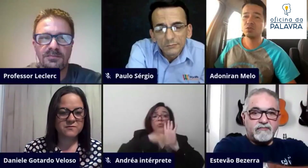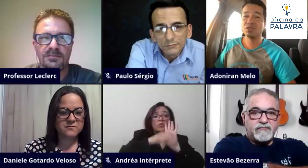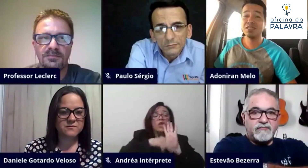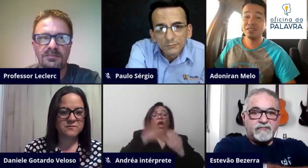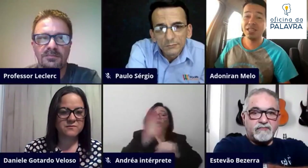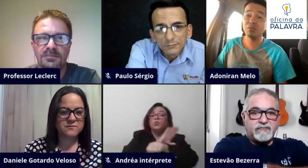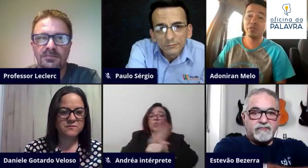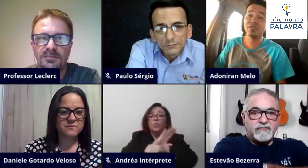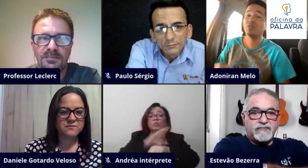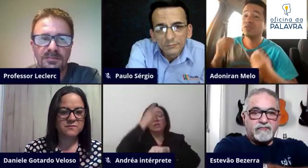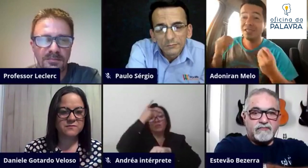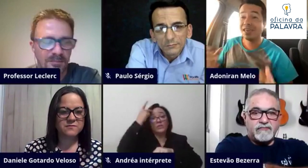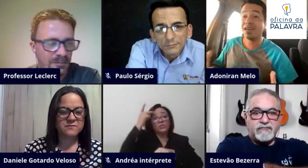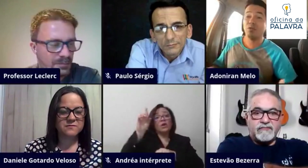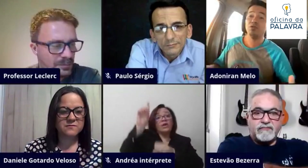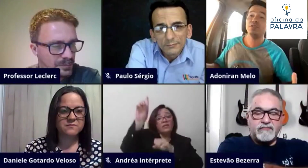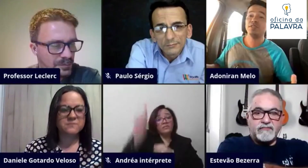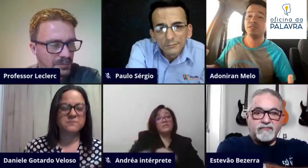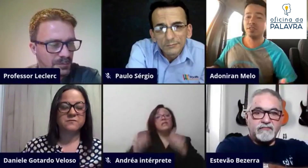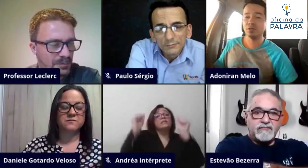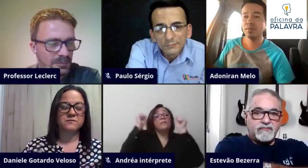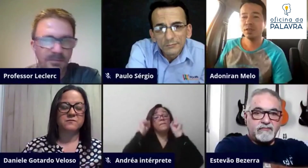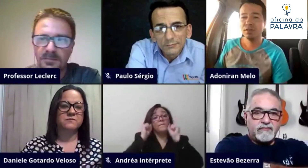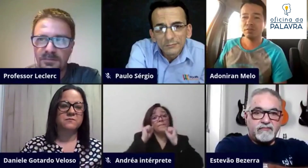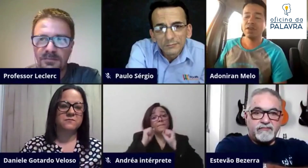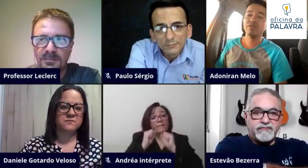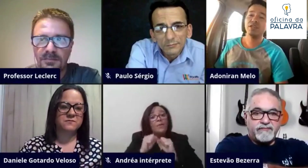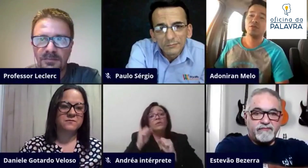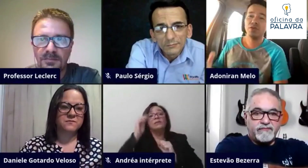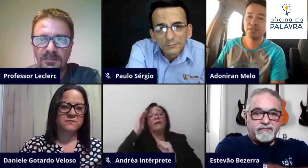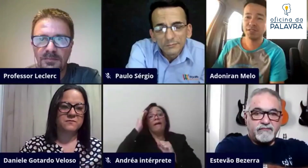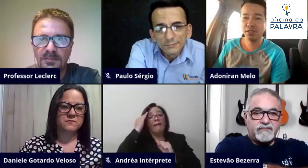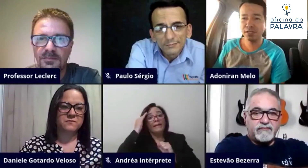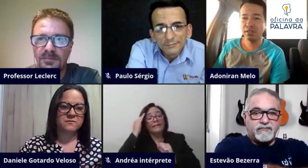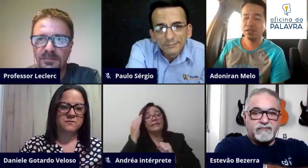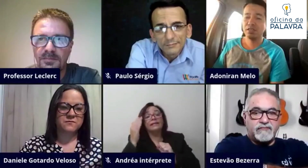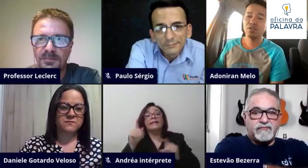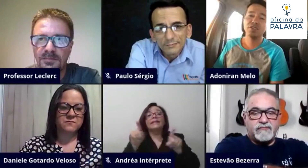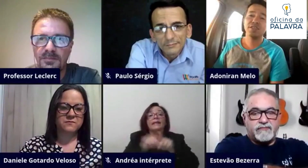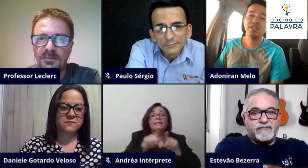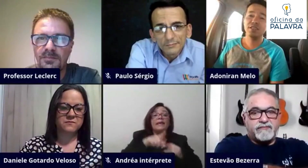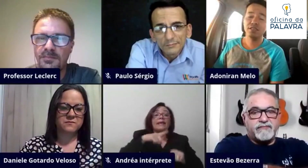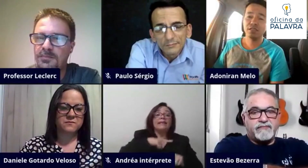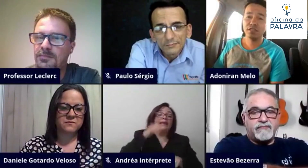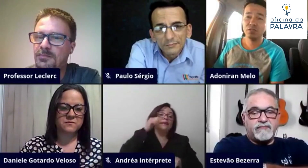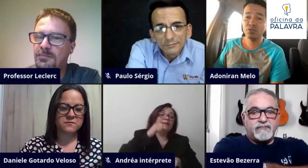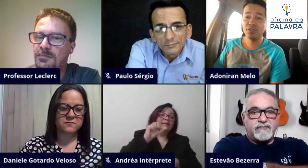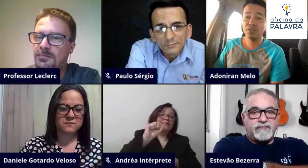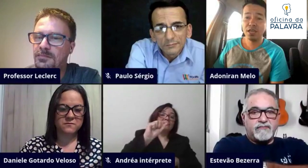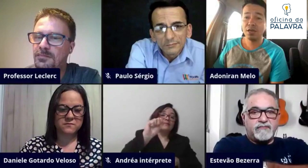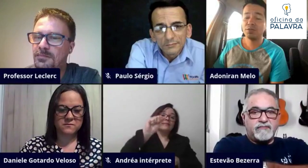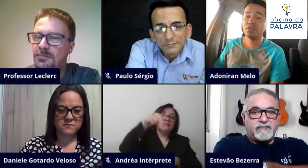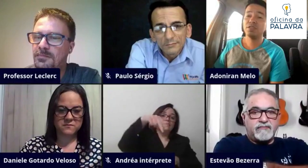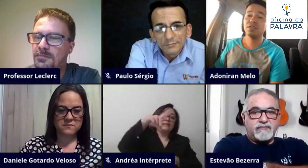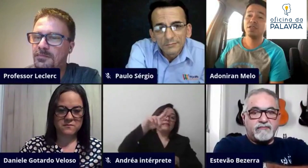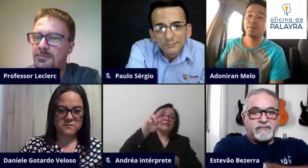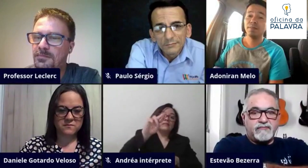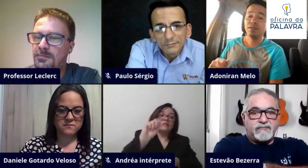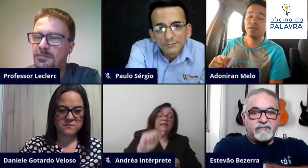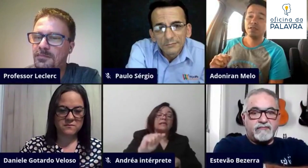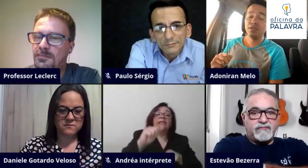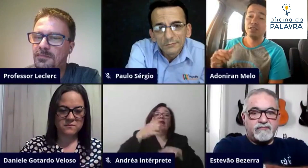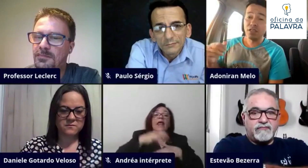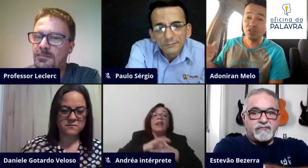essas pessoas entendam, por exemplo, o que é audiodescrição. Vai falar com a Sandra, que é a nossa líder ali dos intérpretes, que